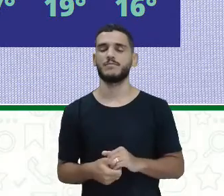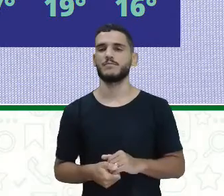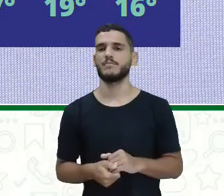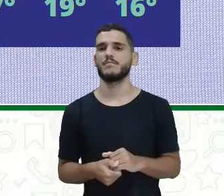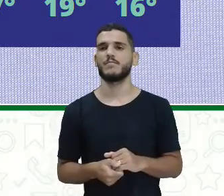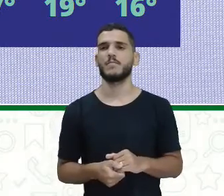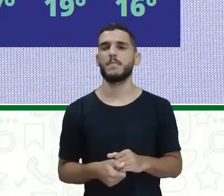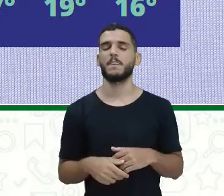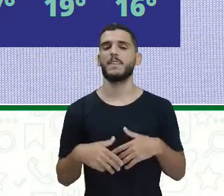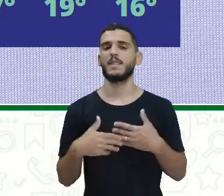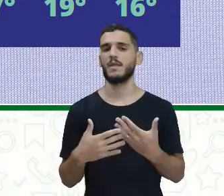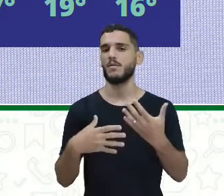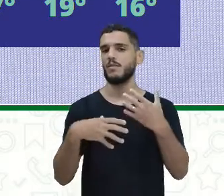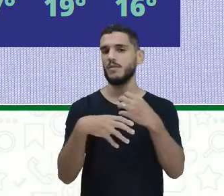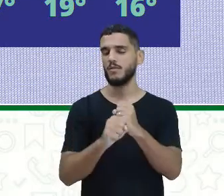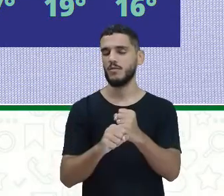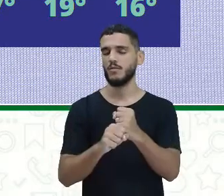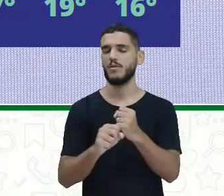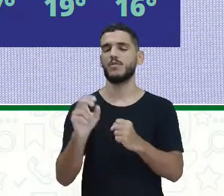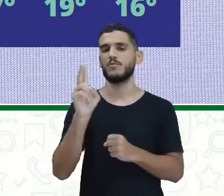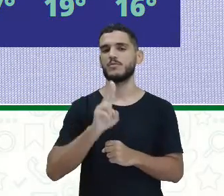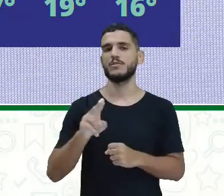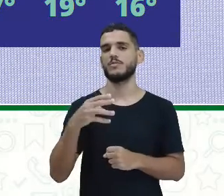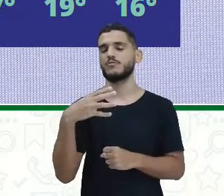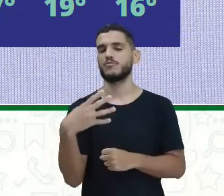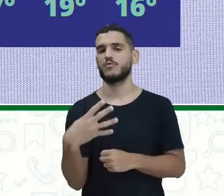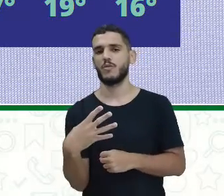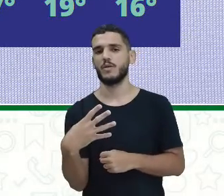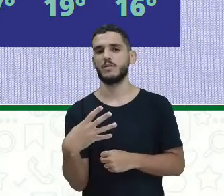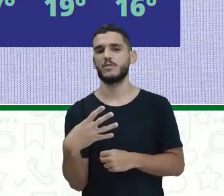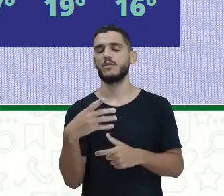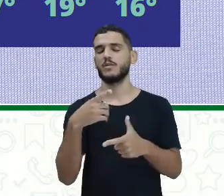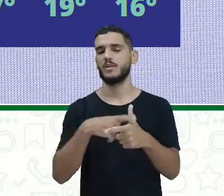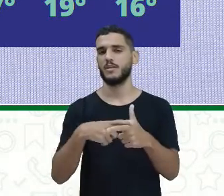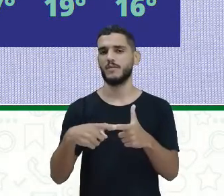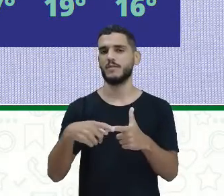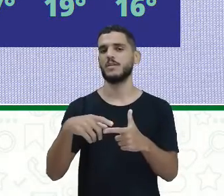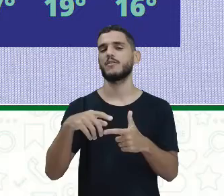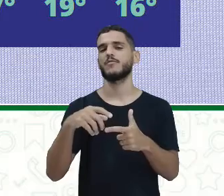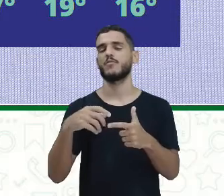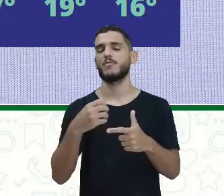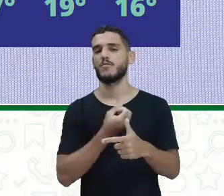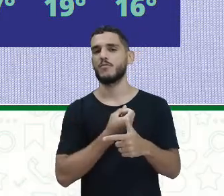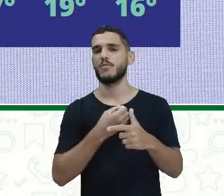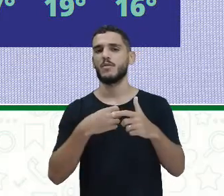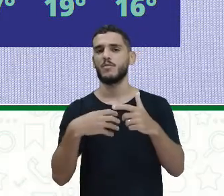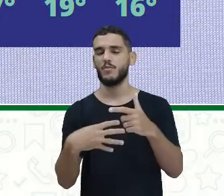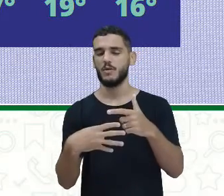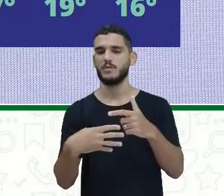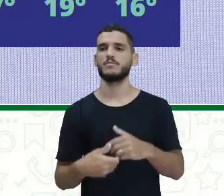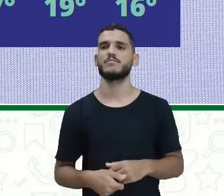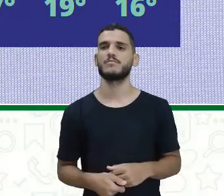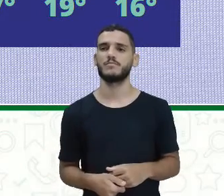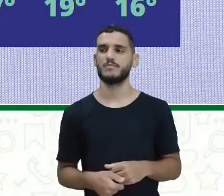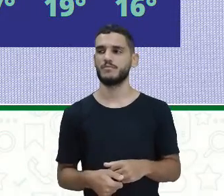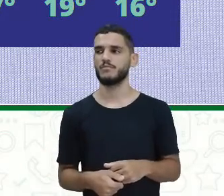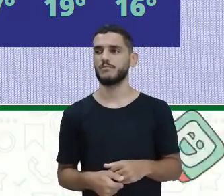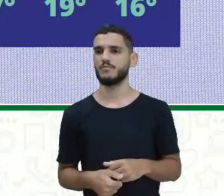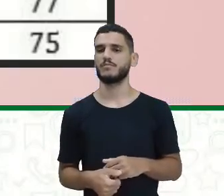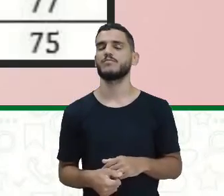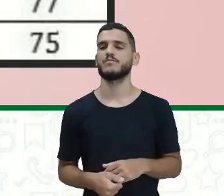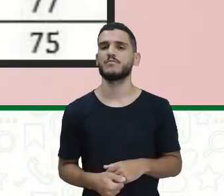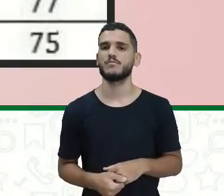nas notas, nós usamos 4 notas e dividimos por 4, ok? Vê